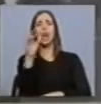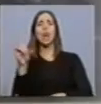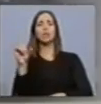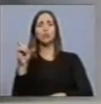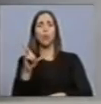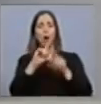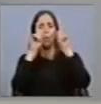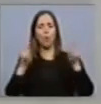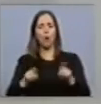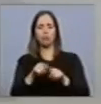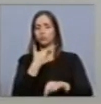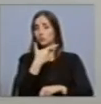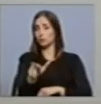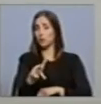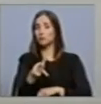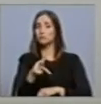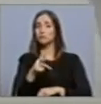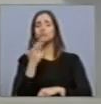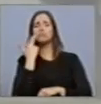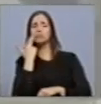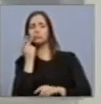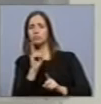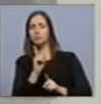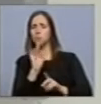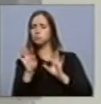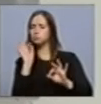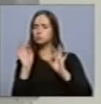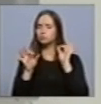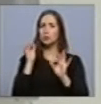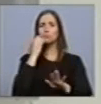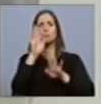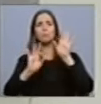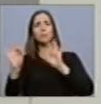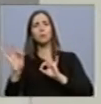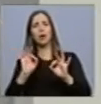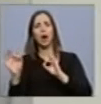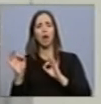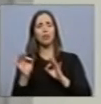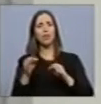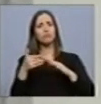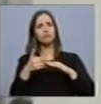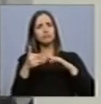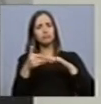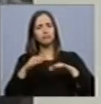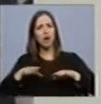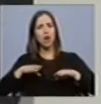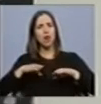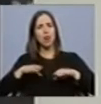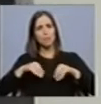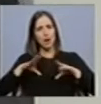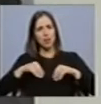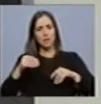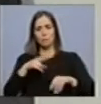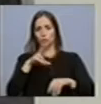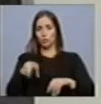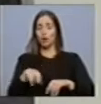bordo. Menos popular, mais seleta, a exposição é preparada na Liga Naval Portuguesa, frequentada pela aristocracia e boa